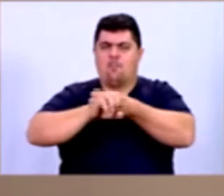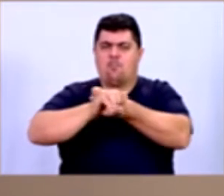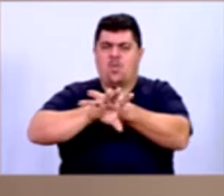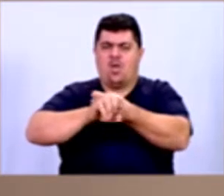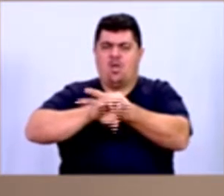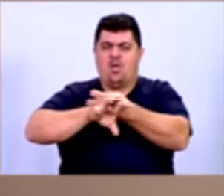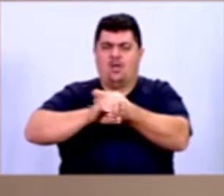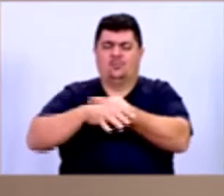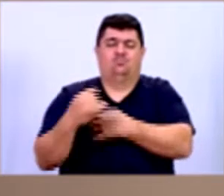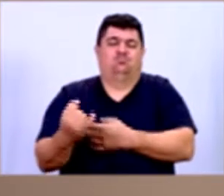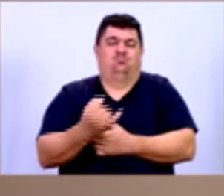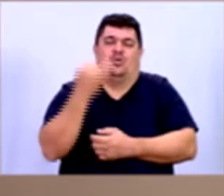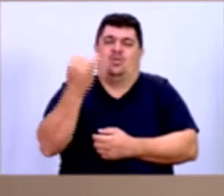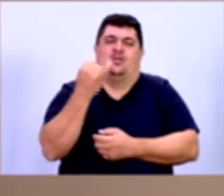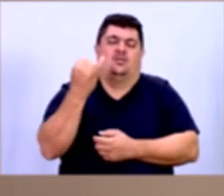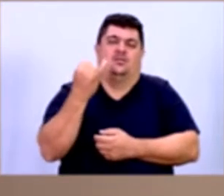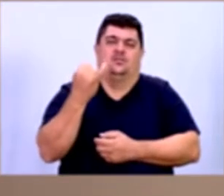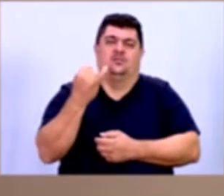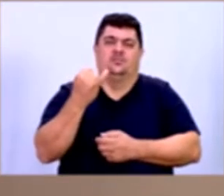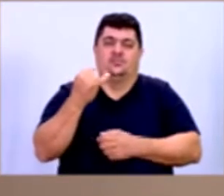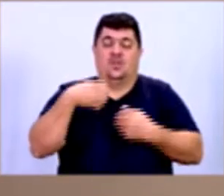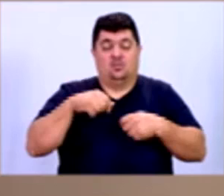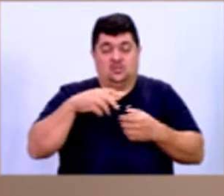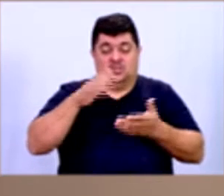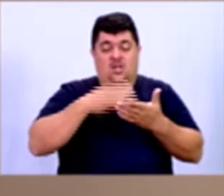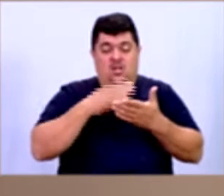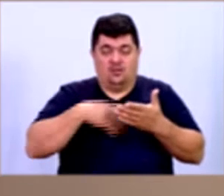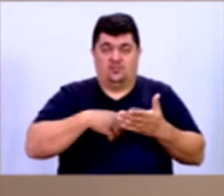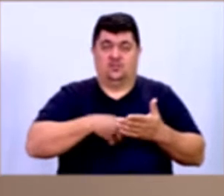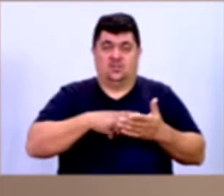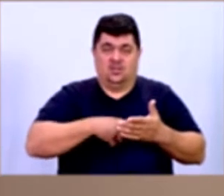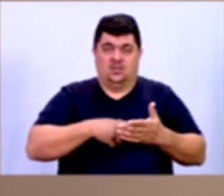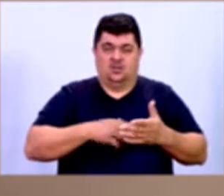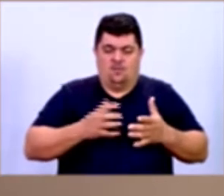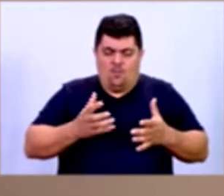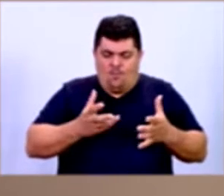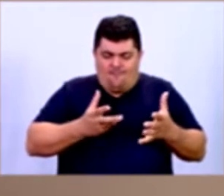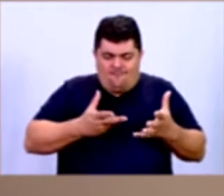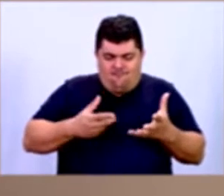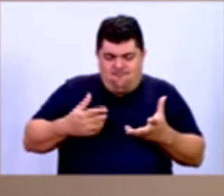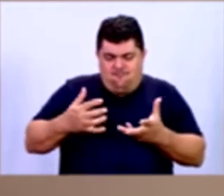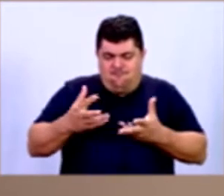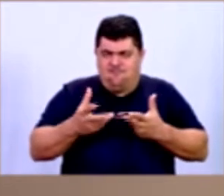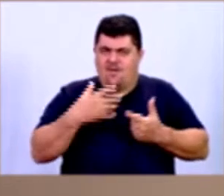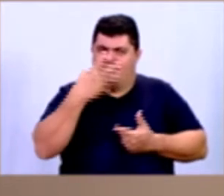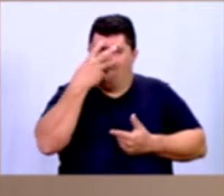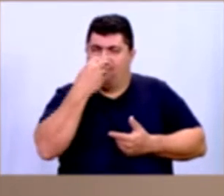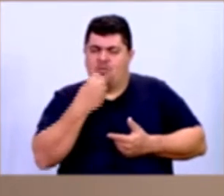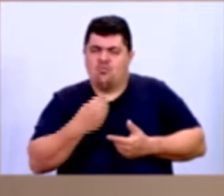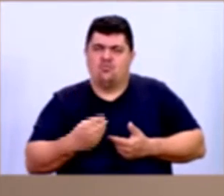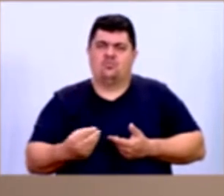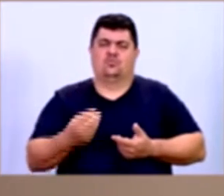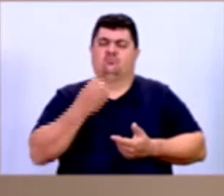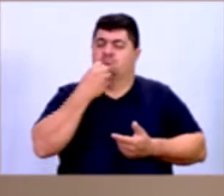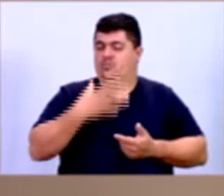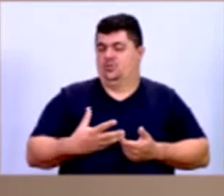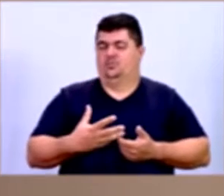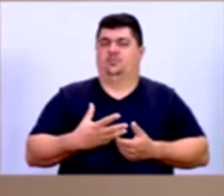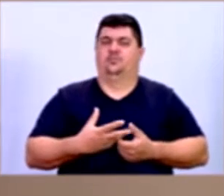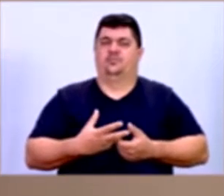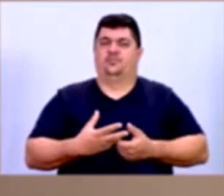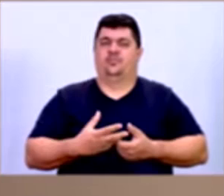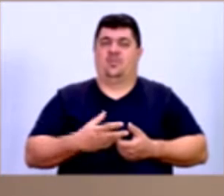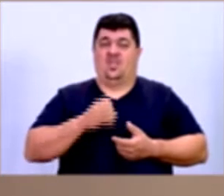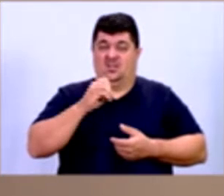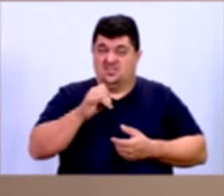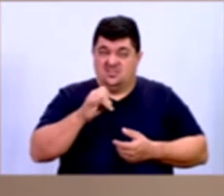não trouxer aquela mensagem importante ou aquela imagem importante que favoreça a aprendizagem dos alunos, esse livro se torna